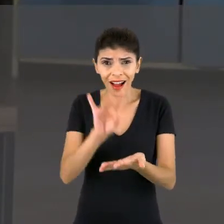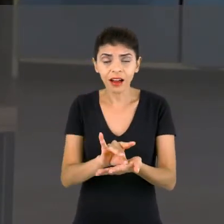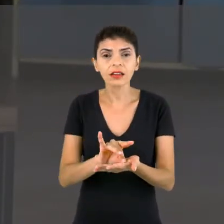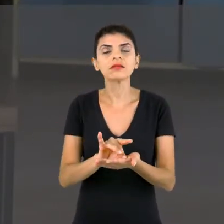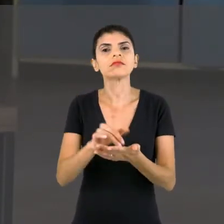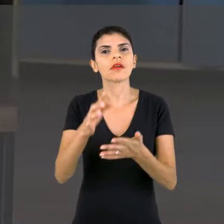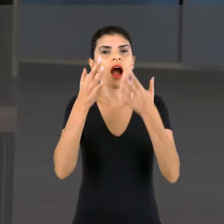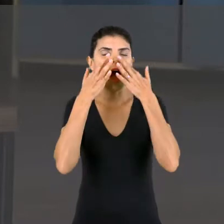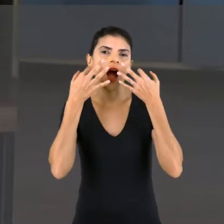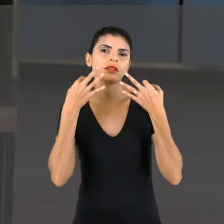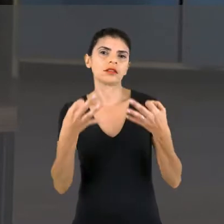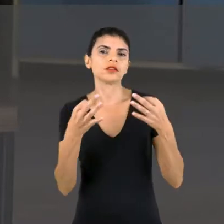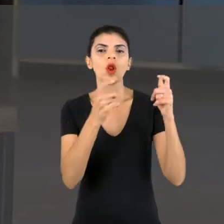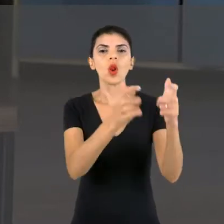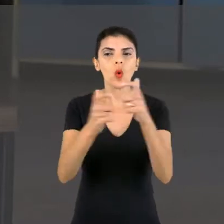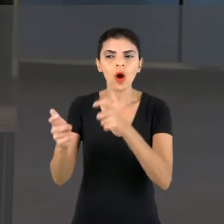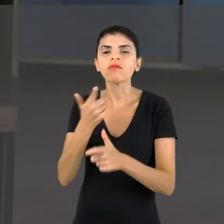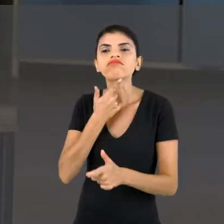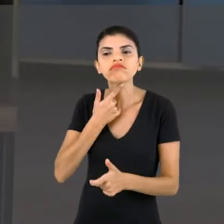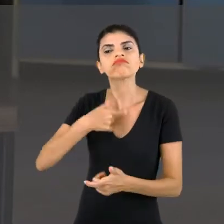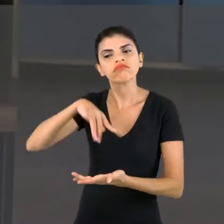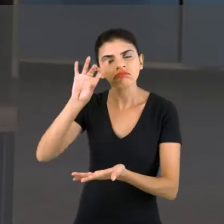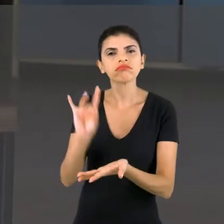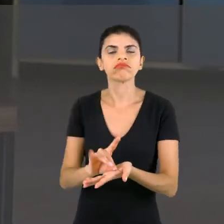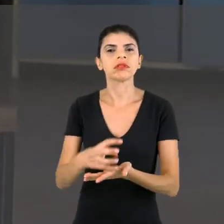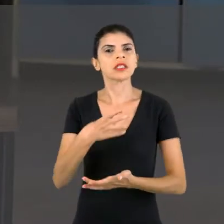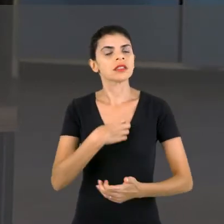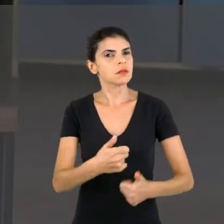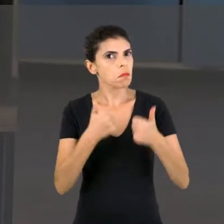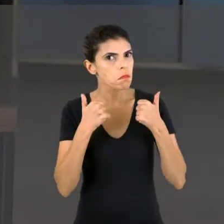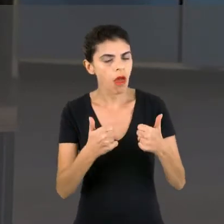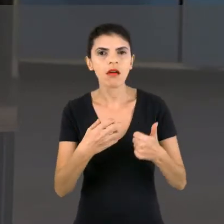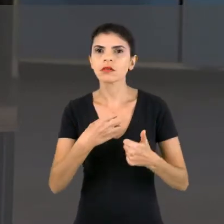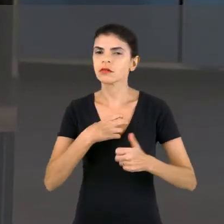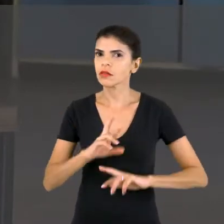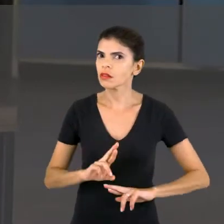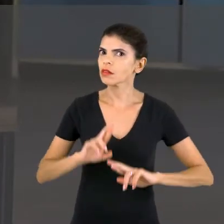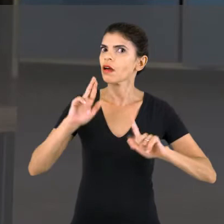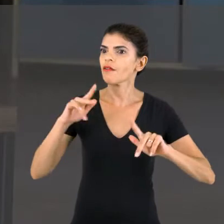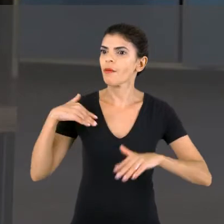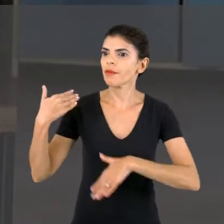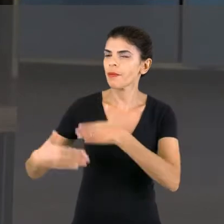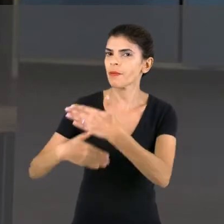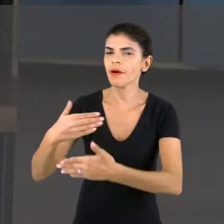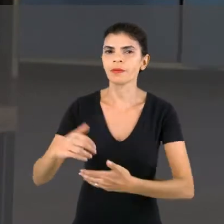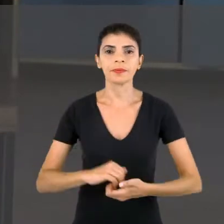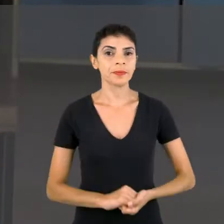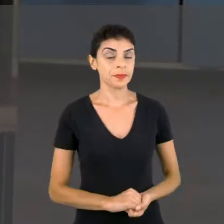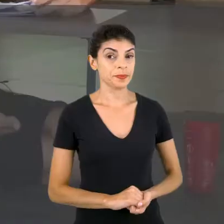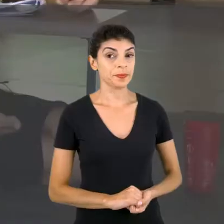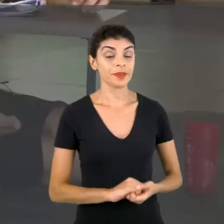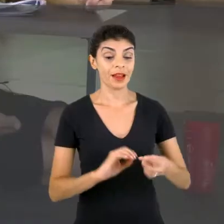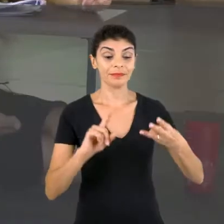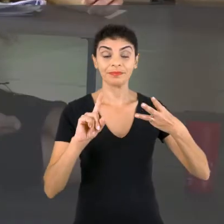realidade, estejam atentos de estar em lugares que vocês realmente se sintam potentes. Isso vai fazer muita diferença a longo